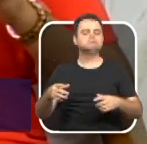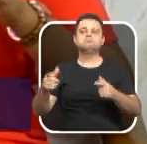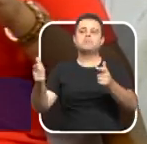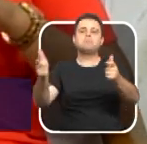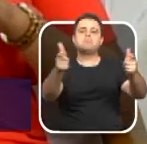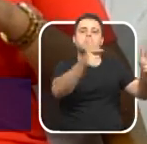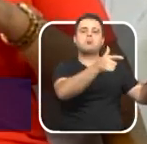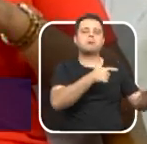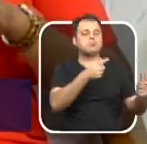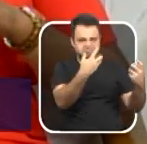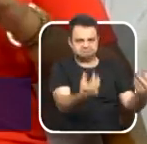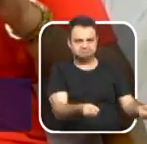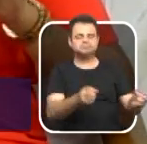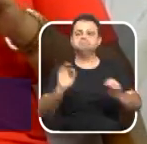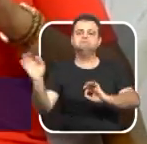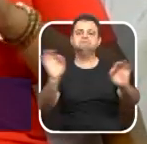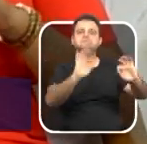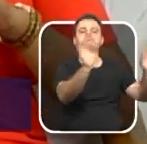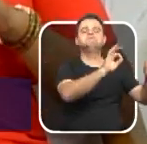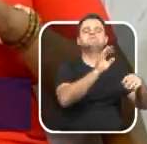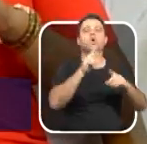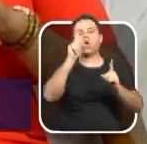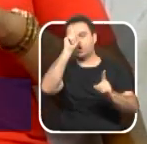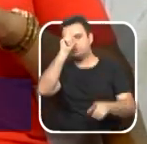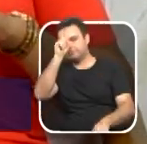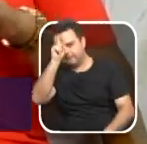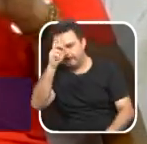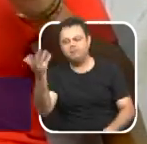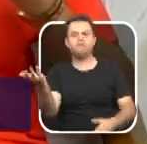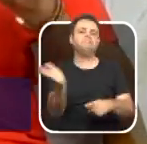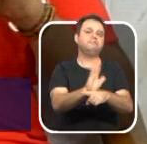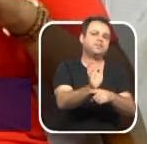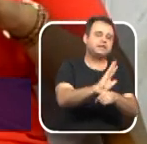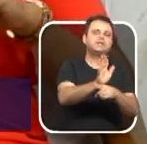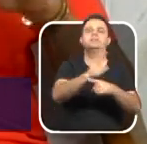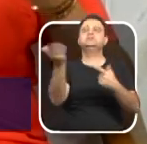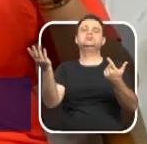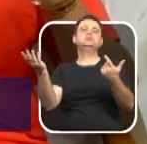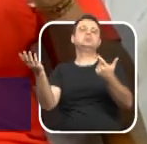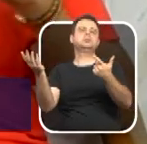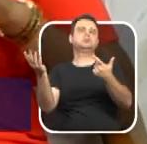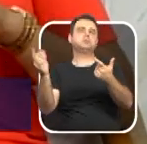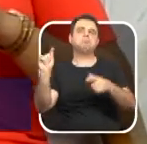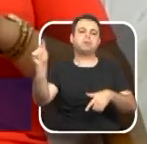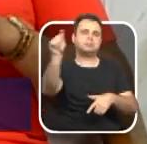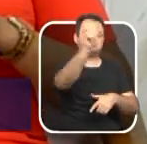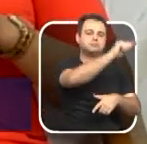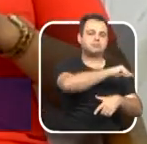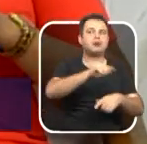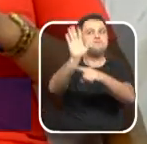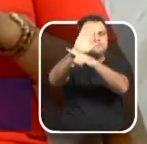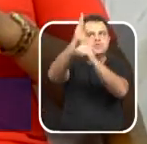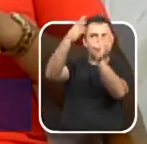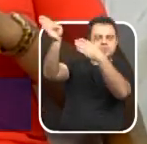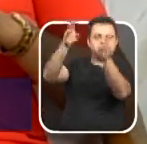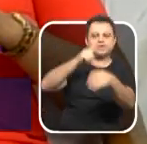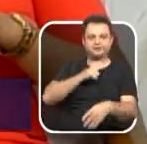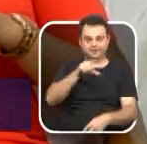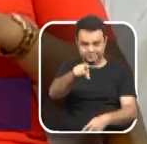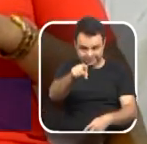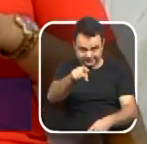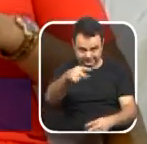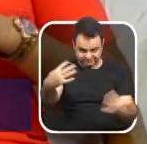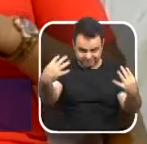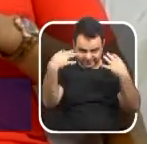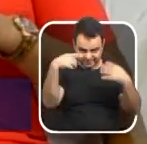que está assistindo o nosso programa, estiver passando por uma consulta e vê a TV Saúde e vê as manobras, é uma ideia